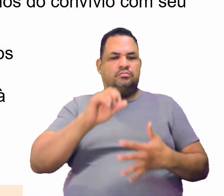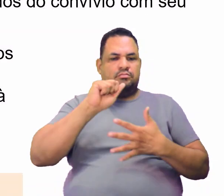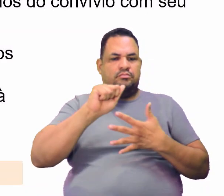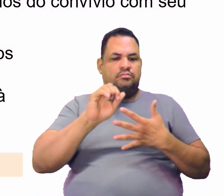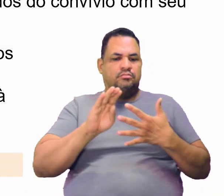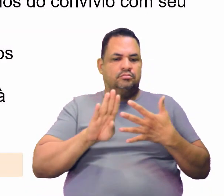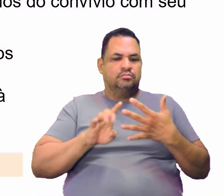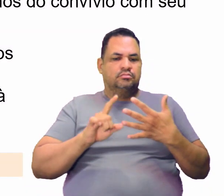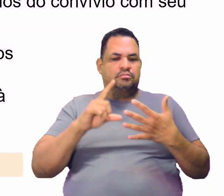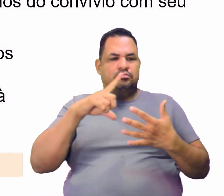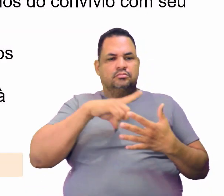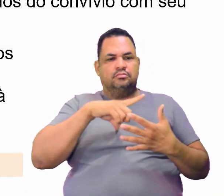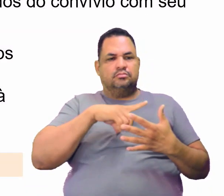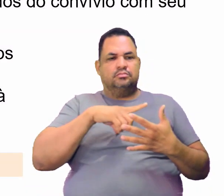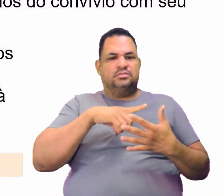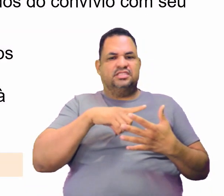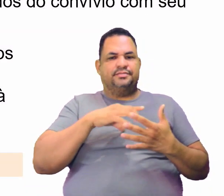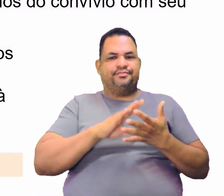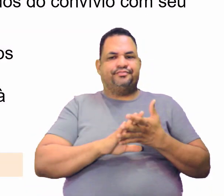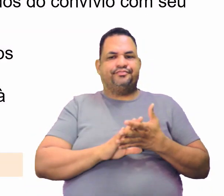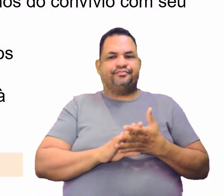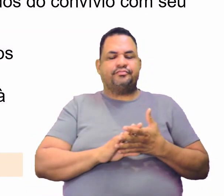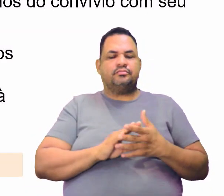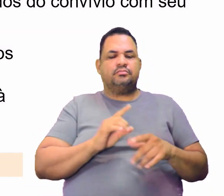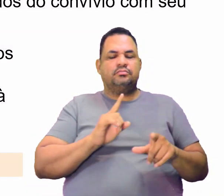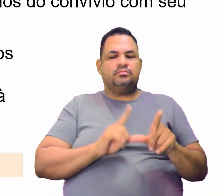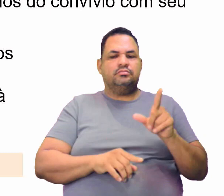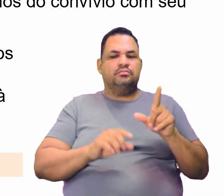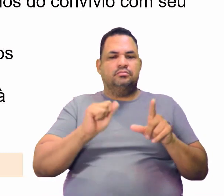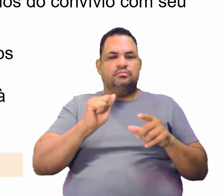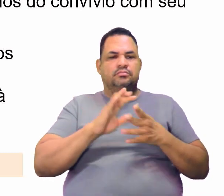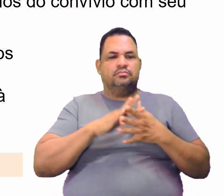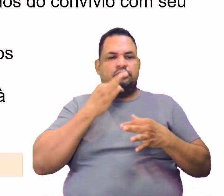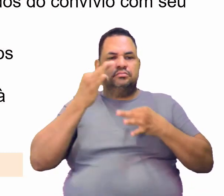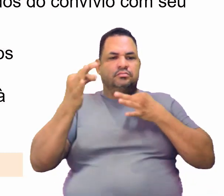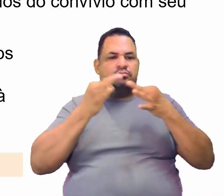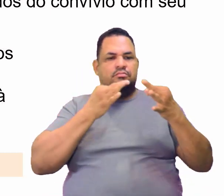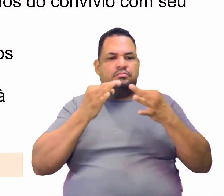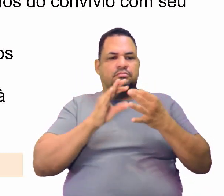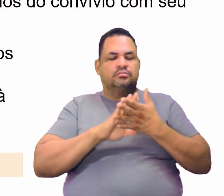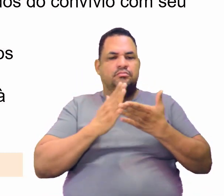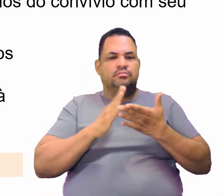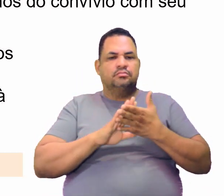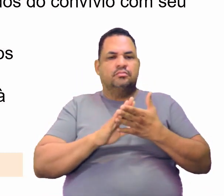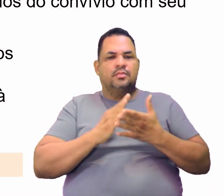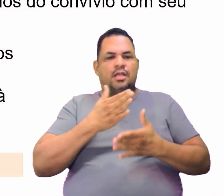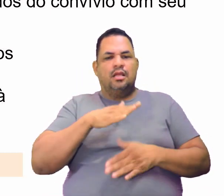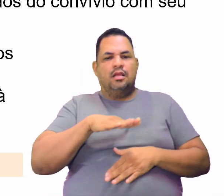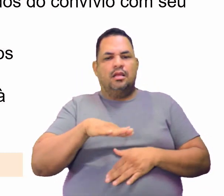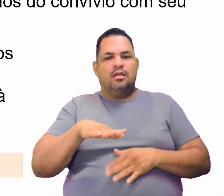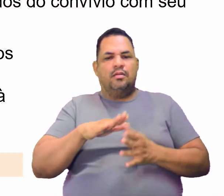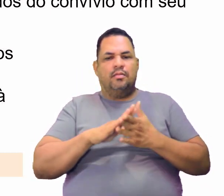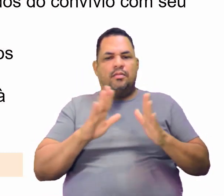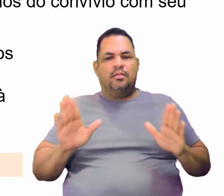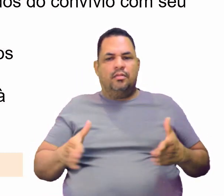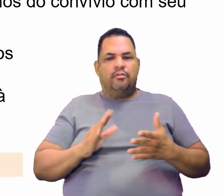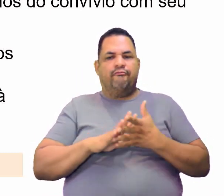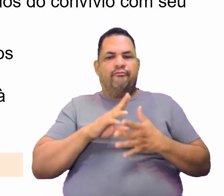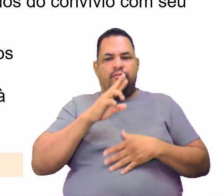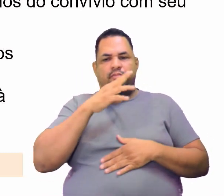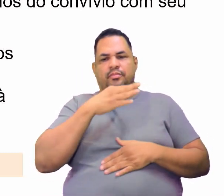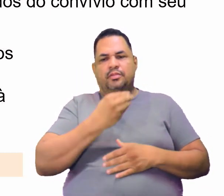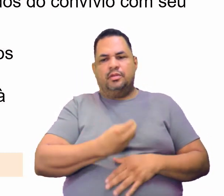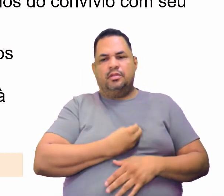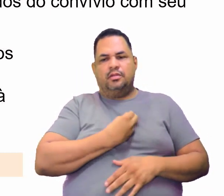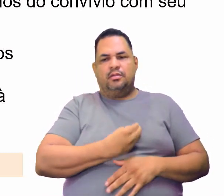O, E. Nós temos aqui gabarito letra A, né? Criticar a alienação das crianças promovida pela forte